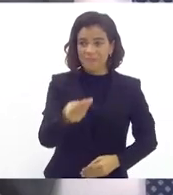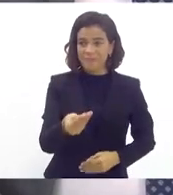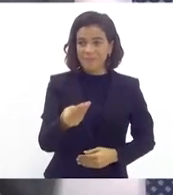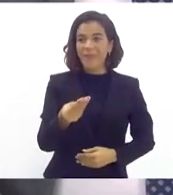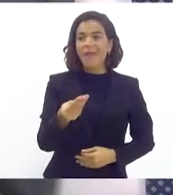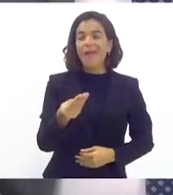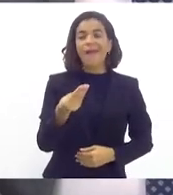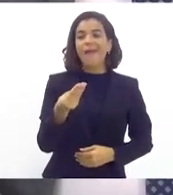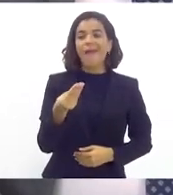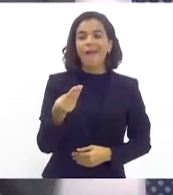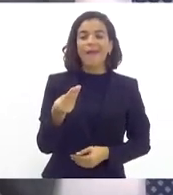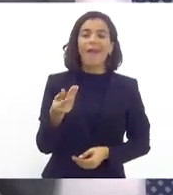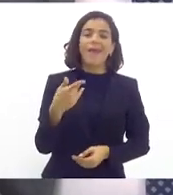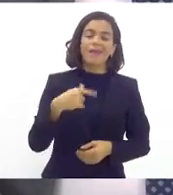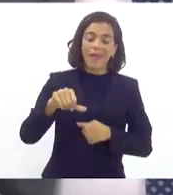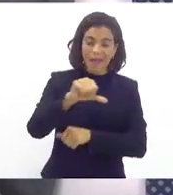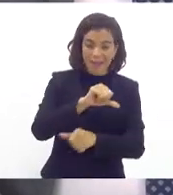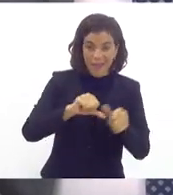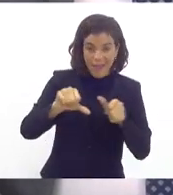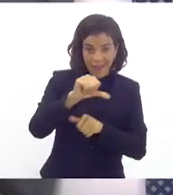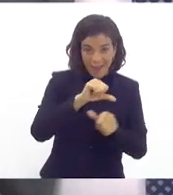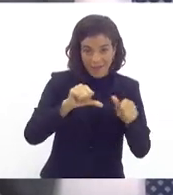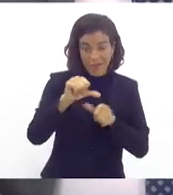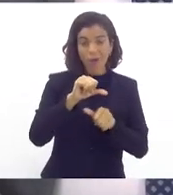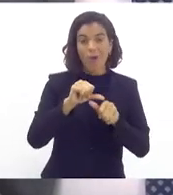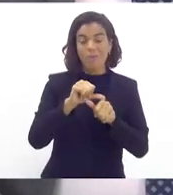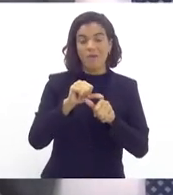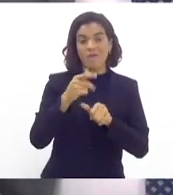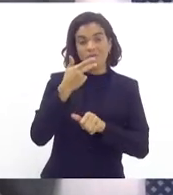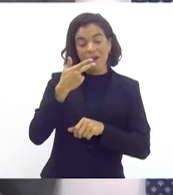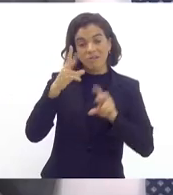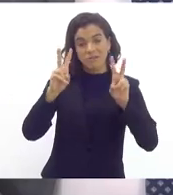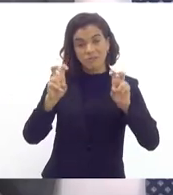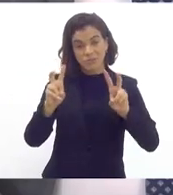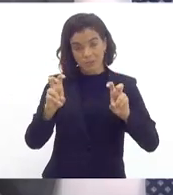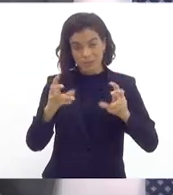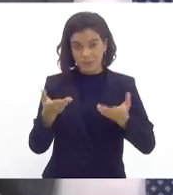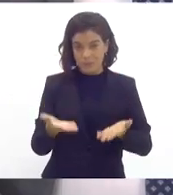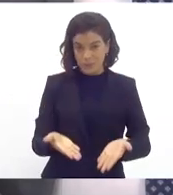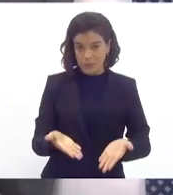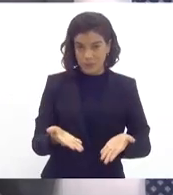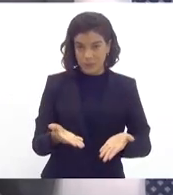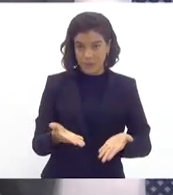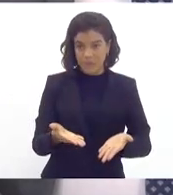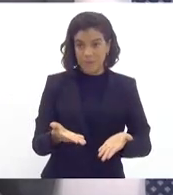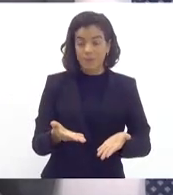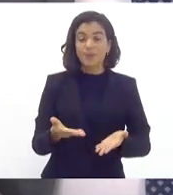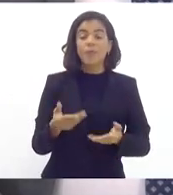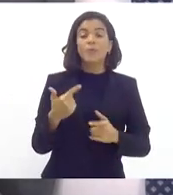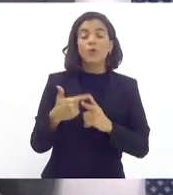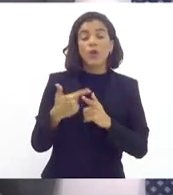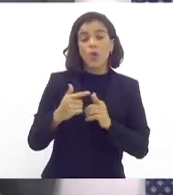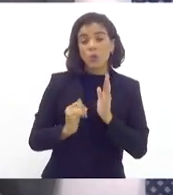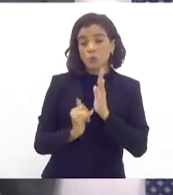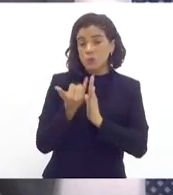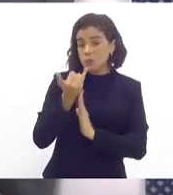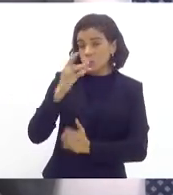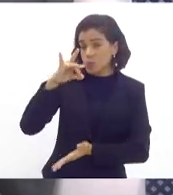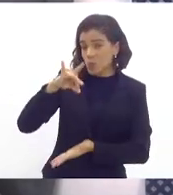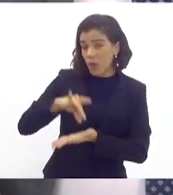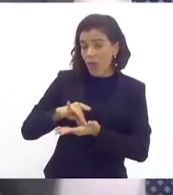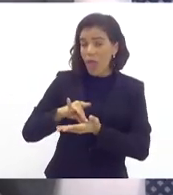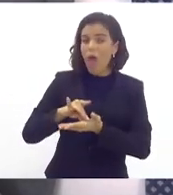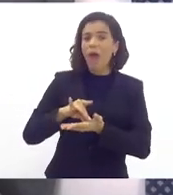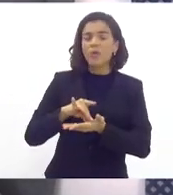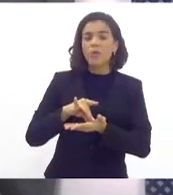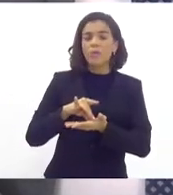que a reforma trate dessa questão para que os juros reais que seja